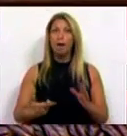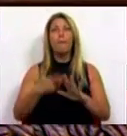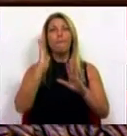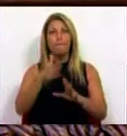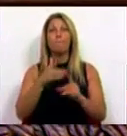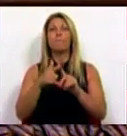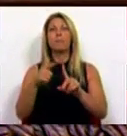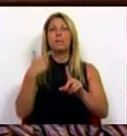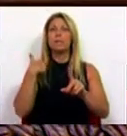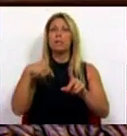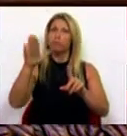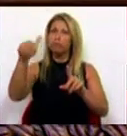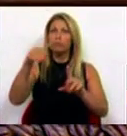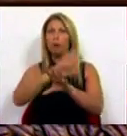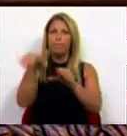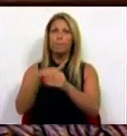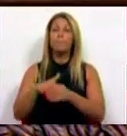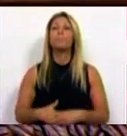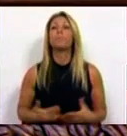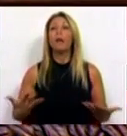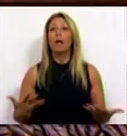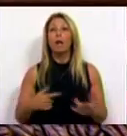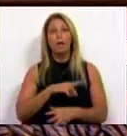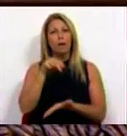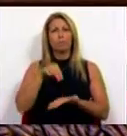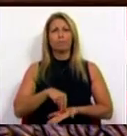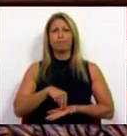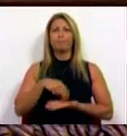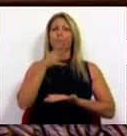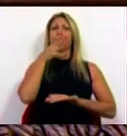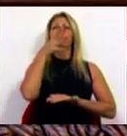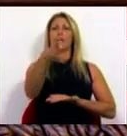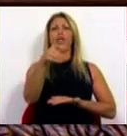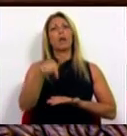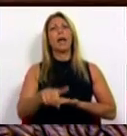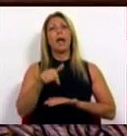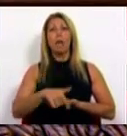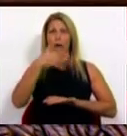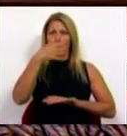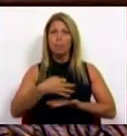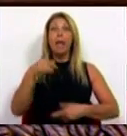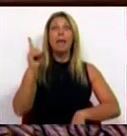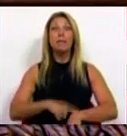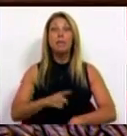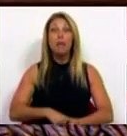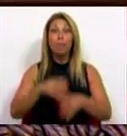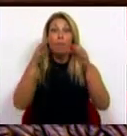E por isso os Verdes dizem aqui, desta tribuna, com grande convicção, é tempo de acabar com